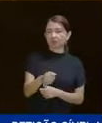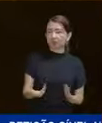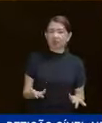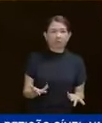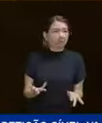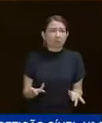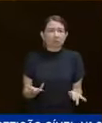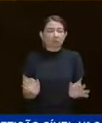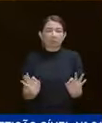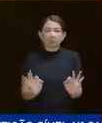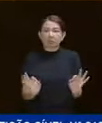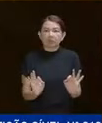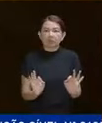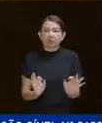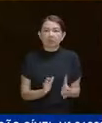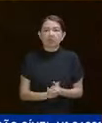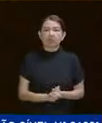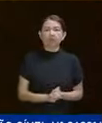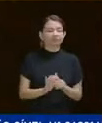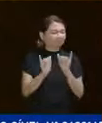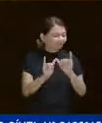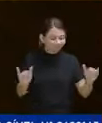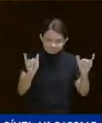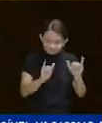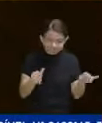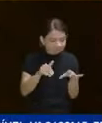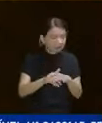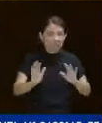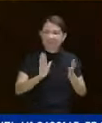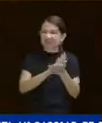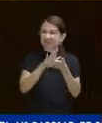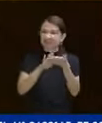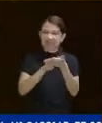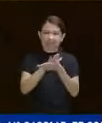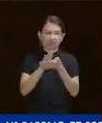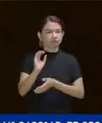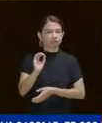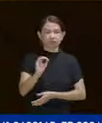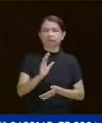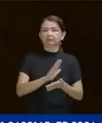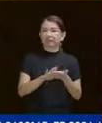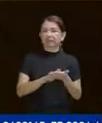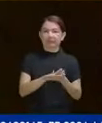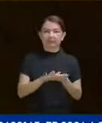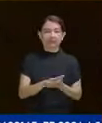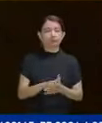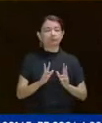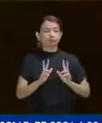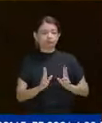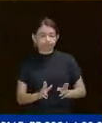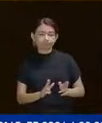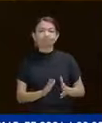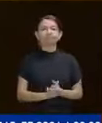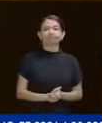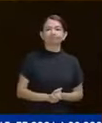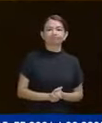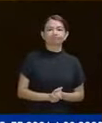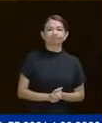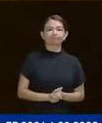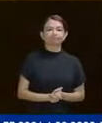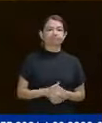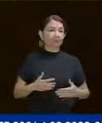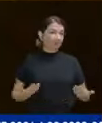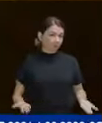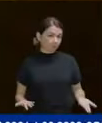não praticou nenhum ato de campanha, nada, nada, assim como o senhor Otávio Facuri. E o